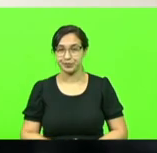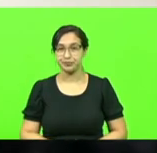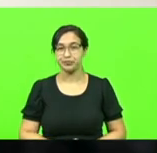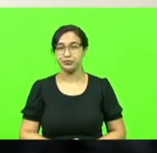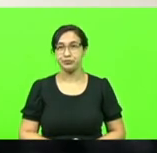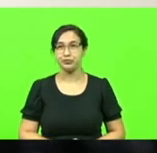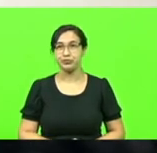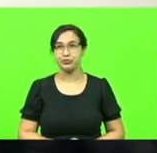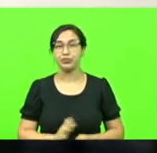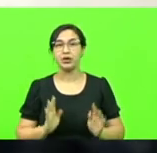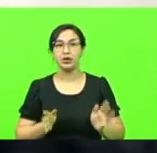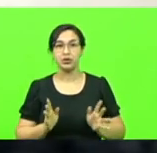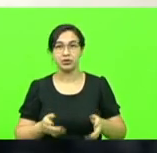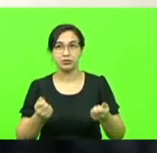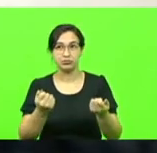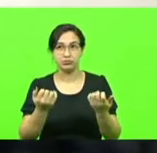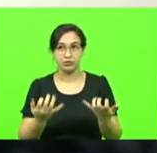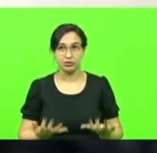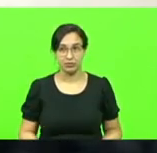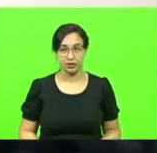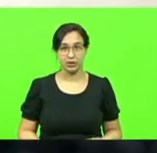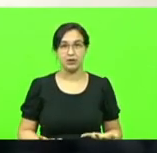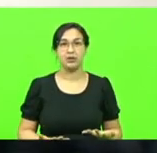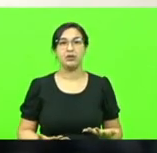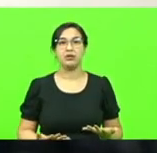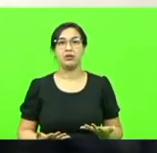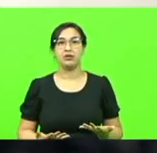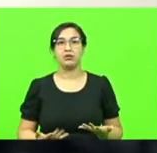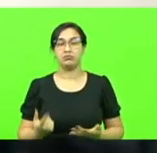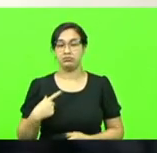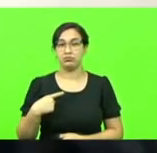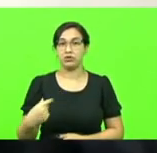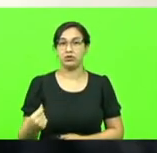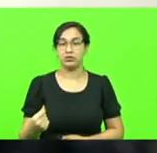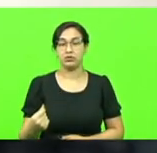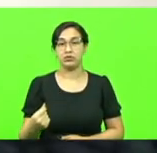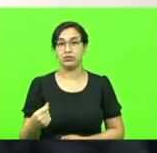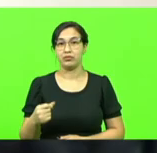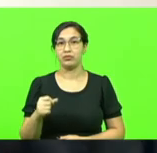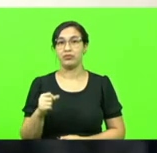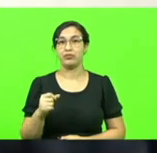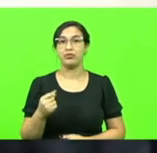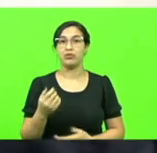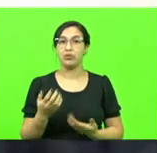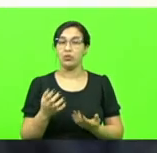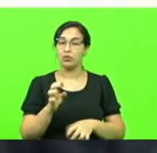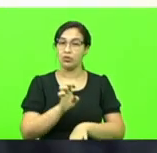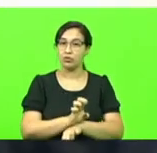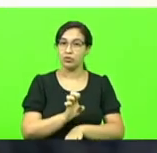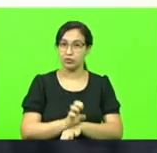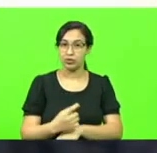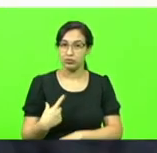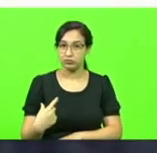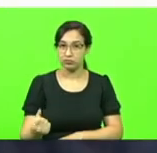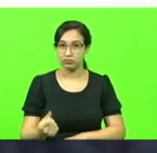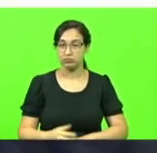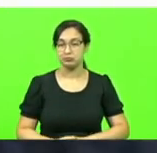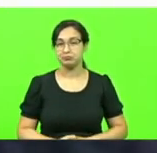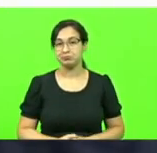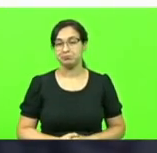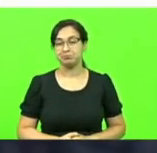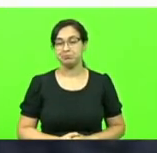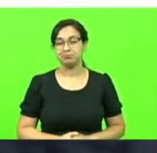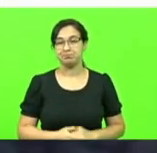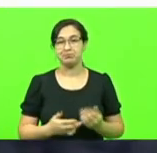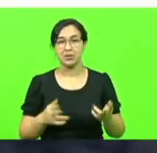Como já disse, eu fui designado pela Federação do Estado para representá-la, e nessa questão